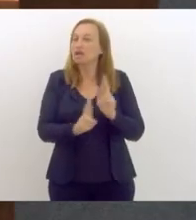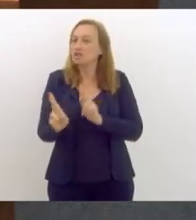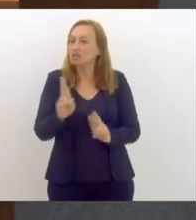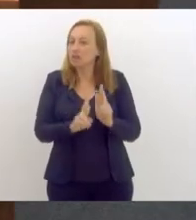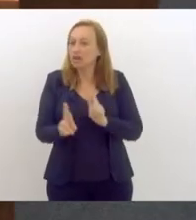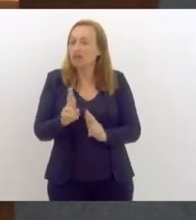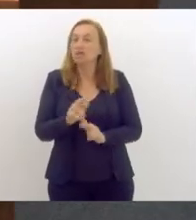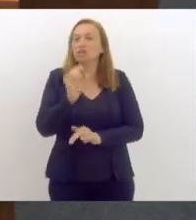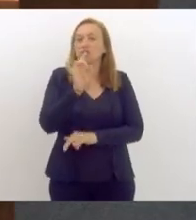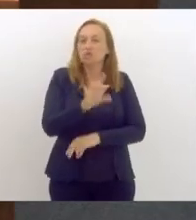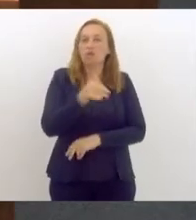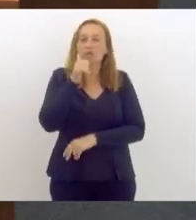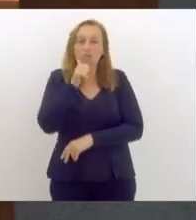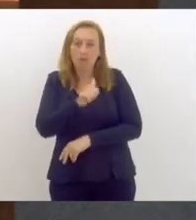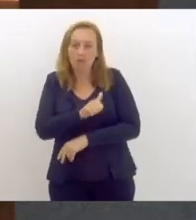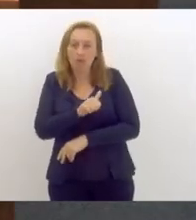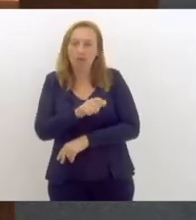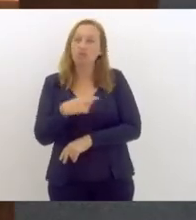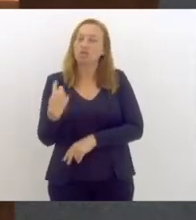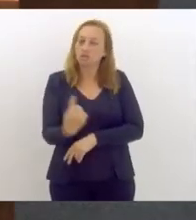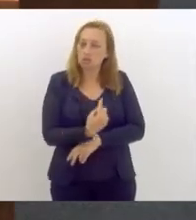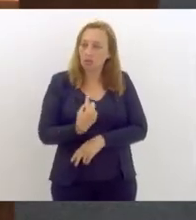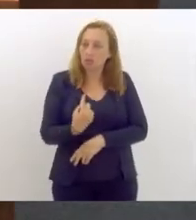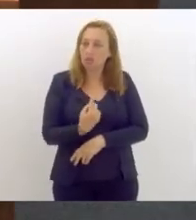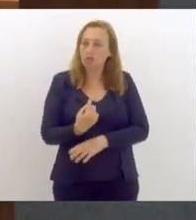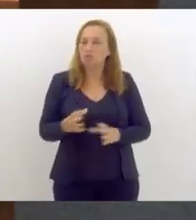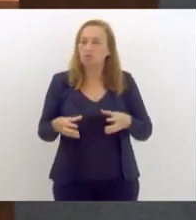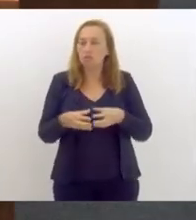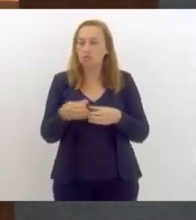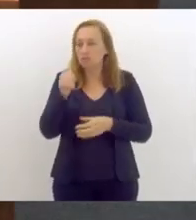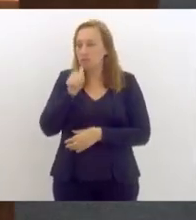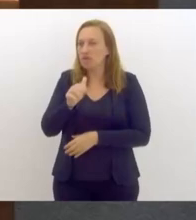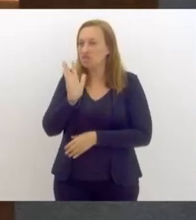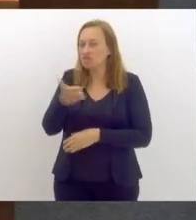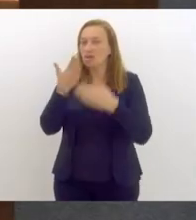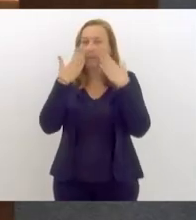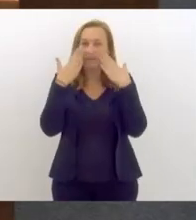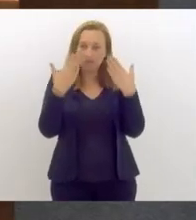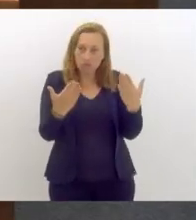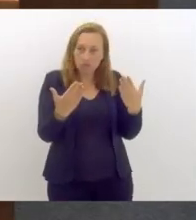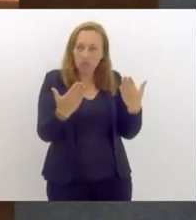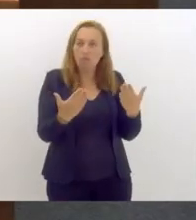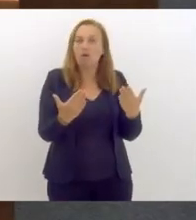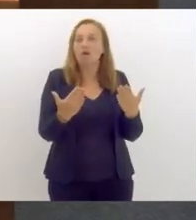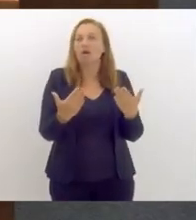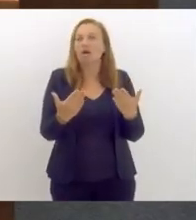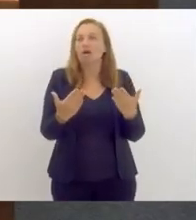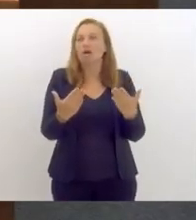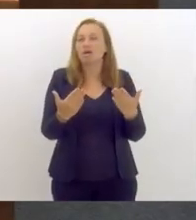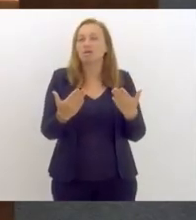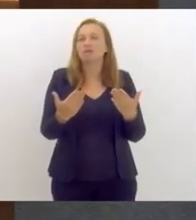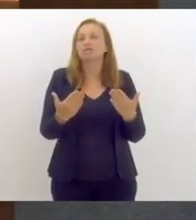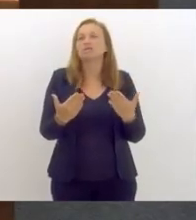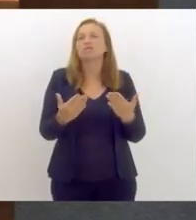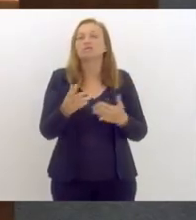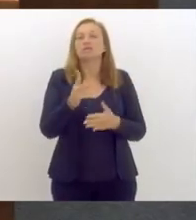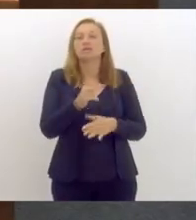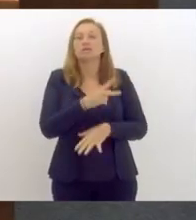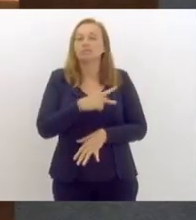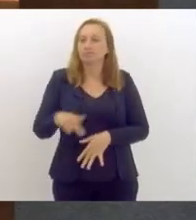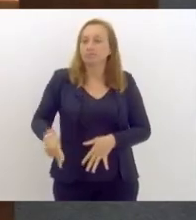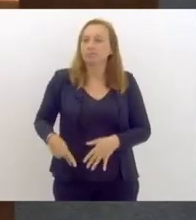às mulheres inclusive nós a bancada feminina que já apresentou a presidência